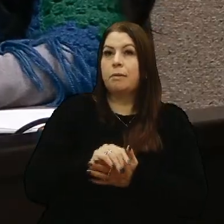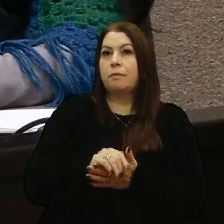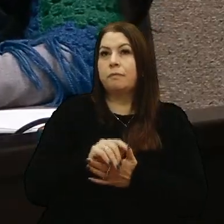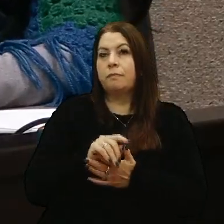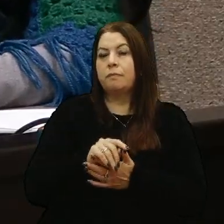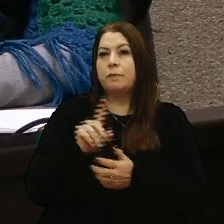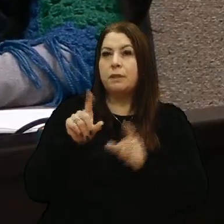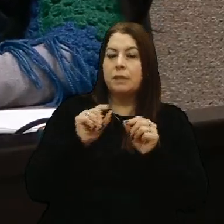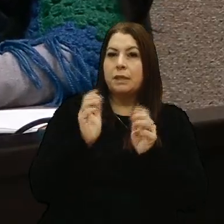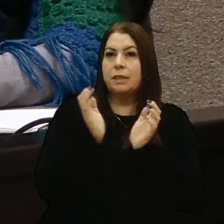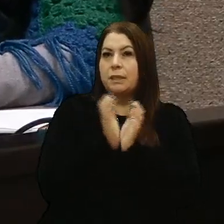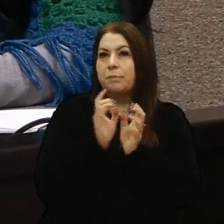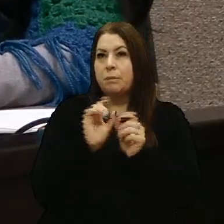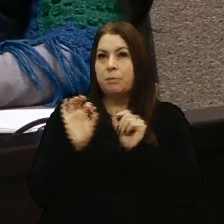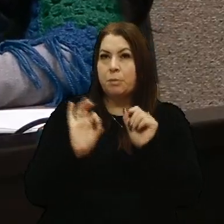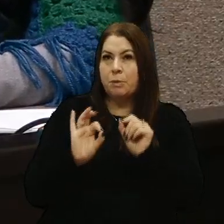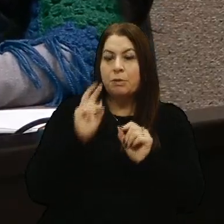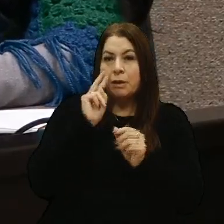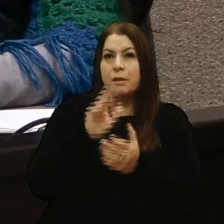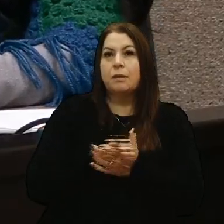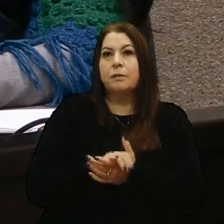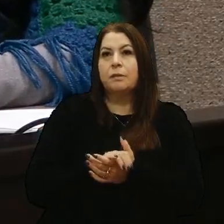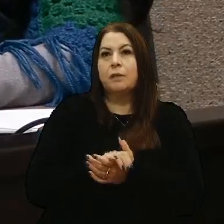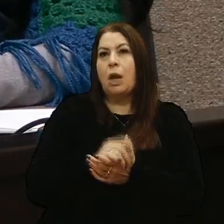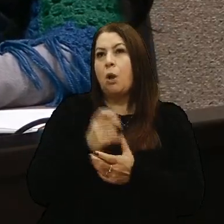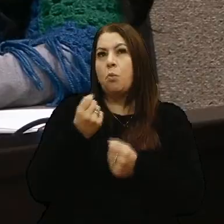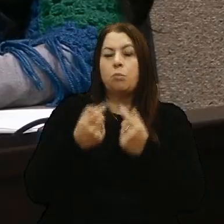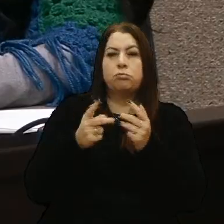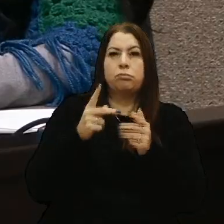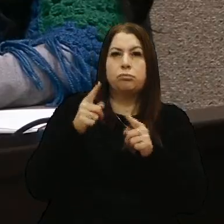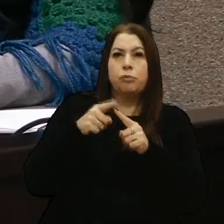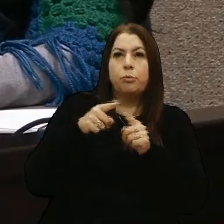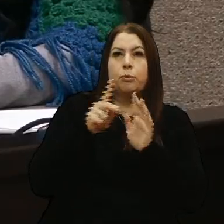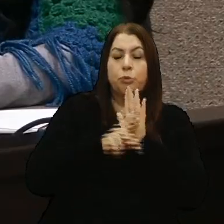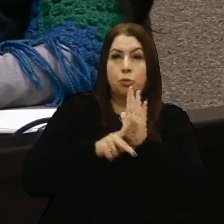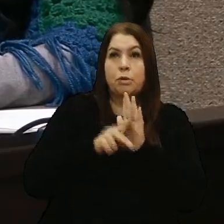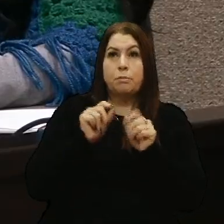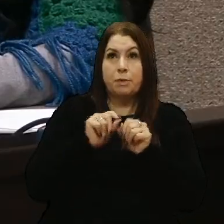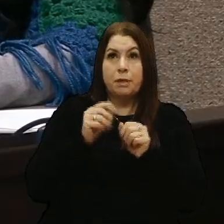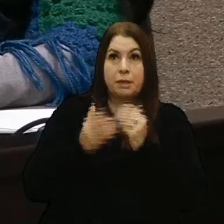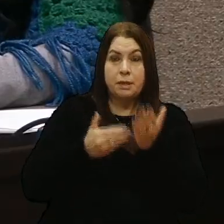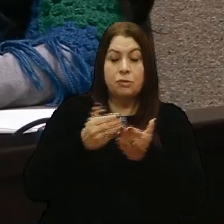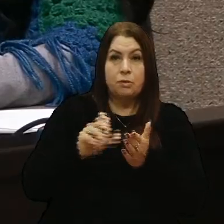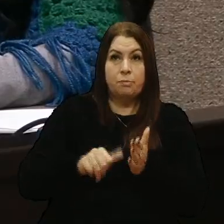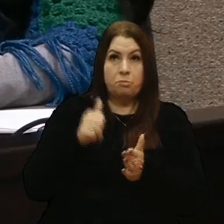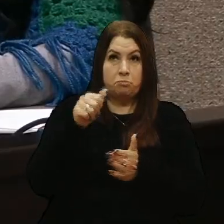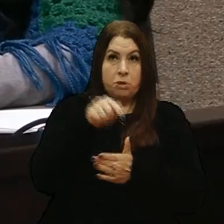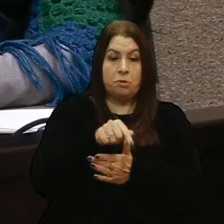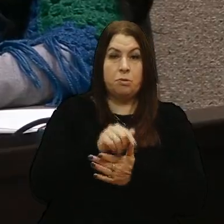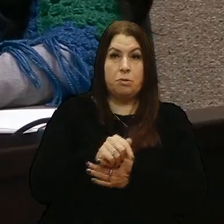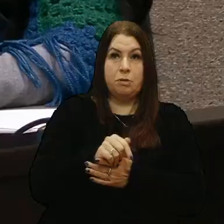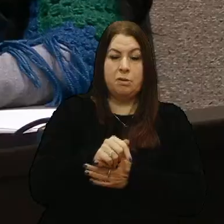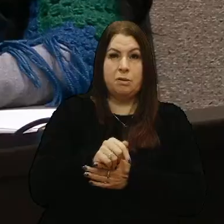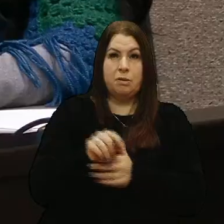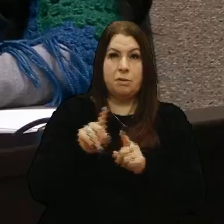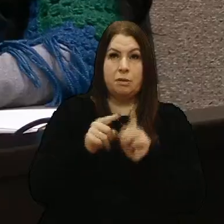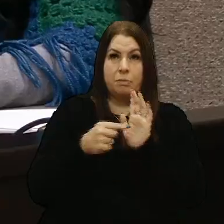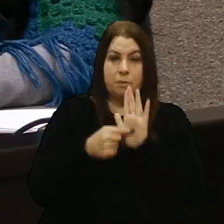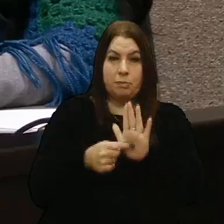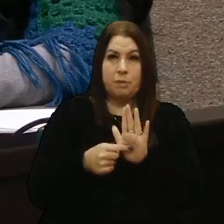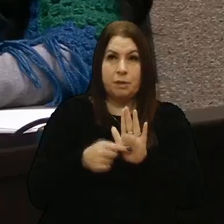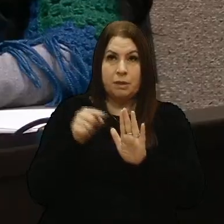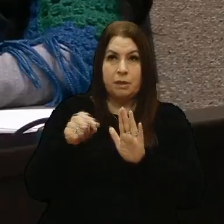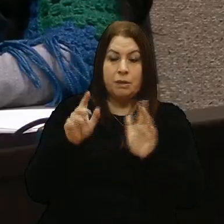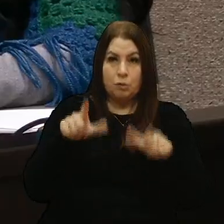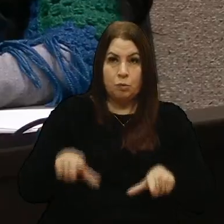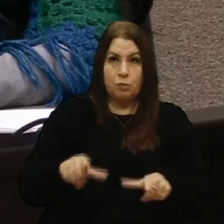destinar a equipe para verificar algum projeto para que lá seja atendida uma melhor sinalização